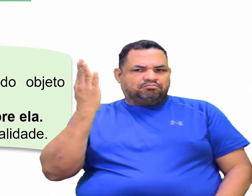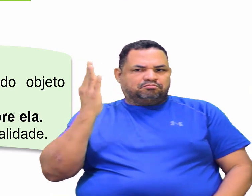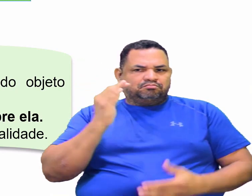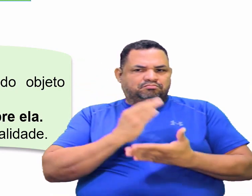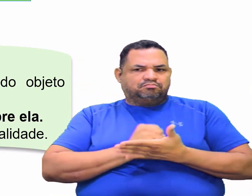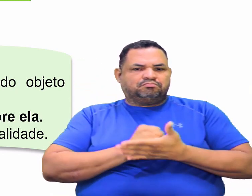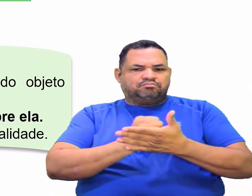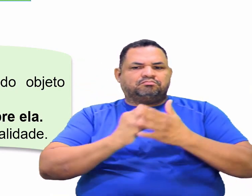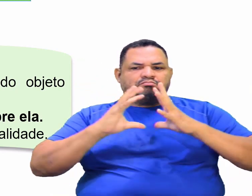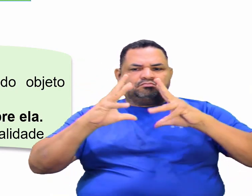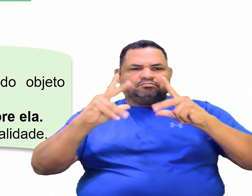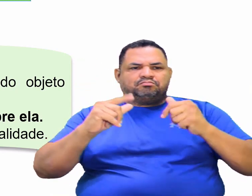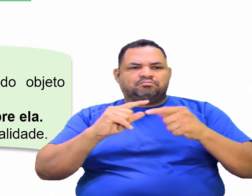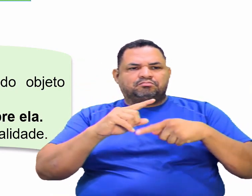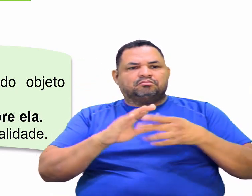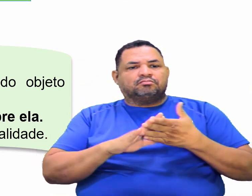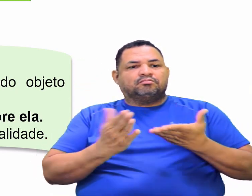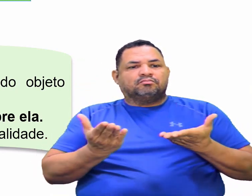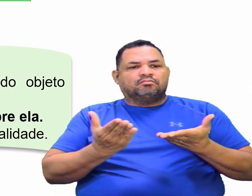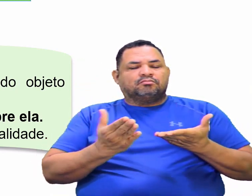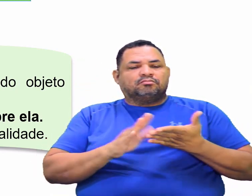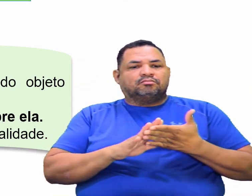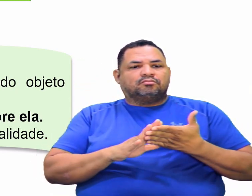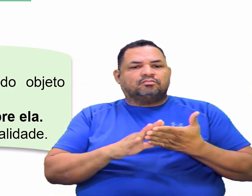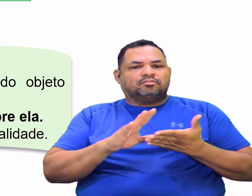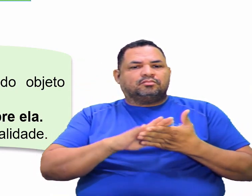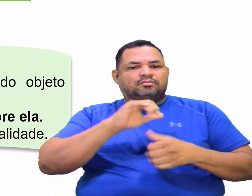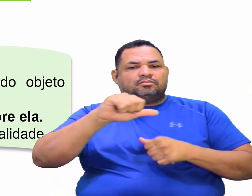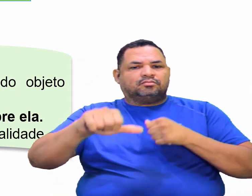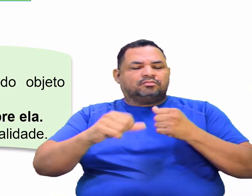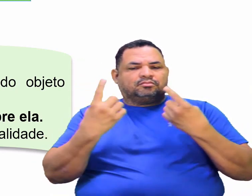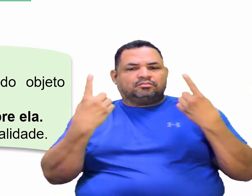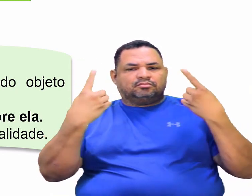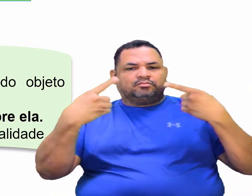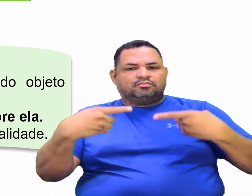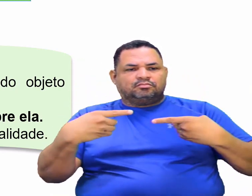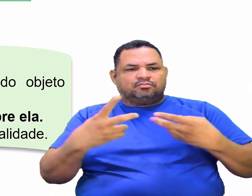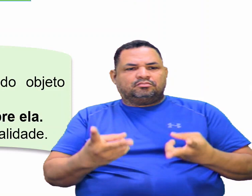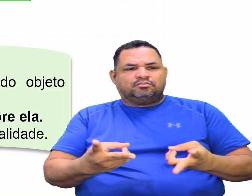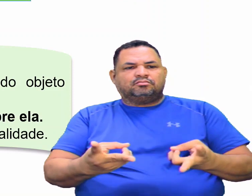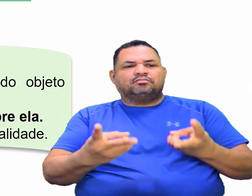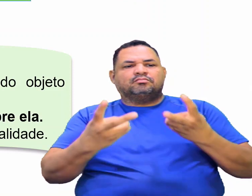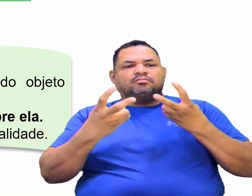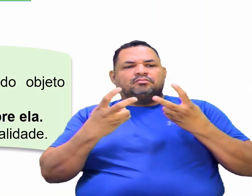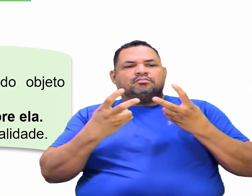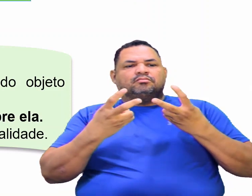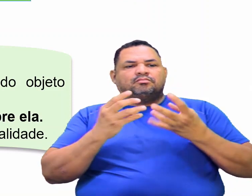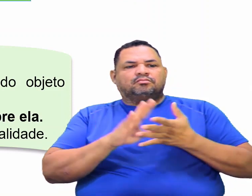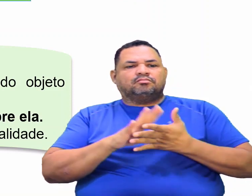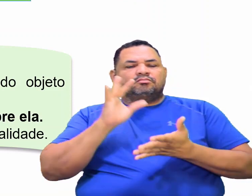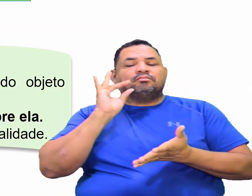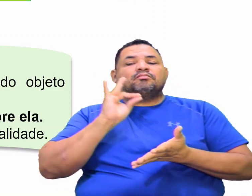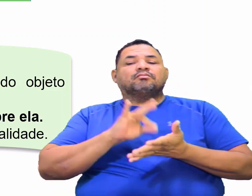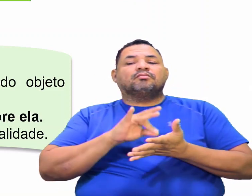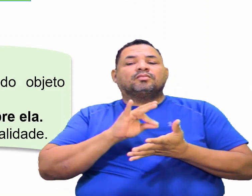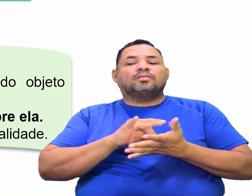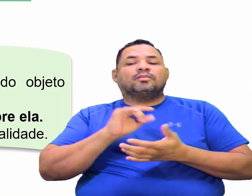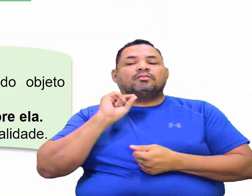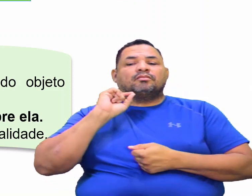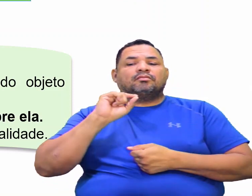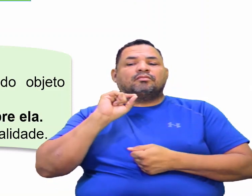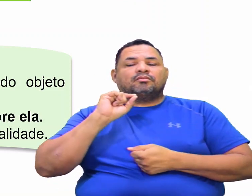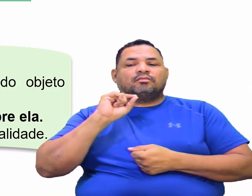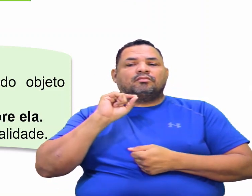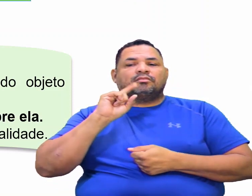base de tudo assim para muito se tornou um desafio perceber o que de fato